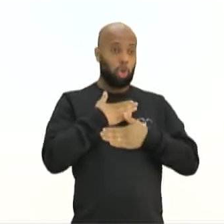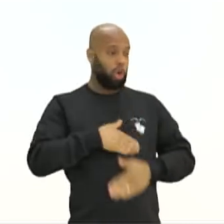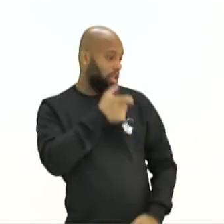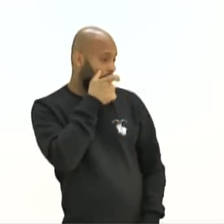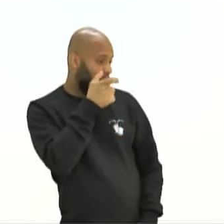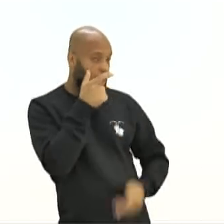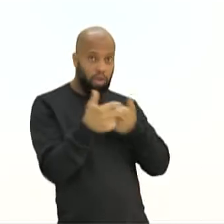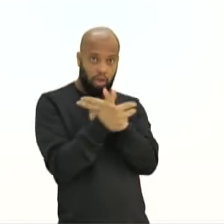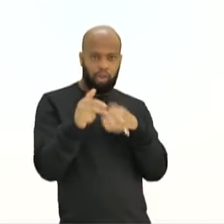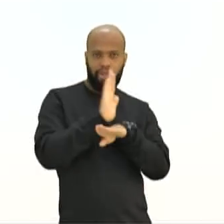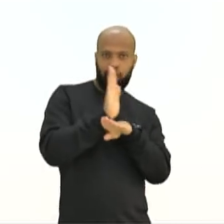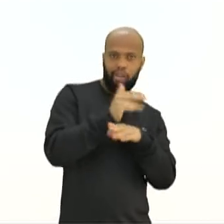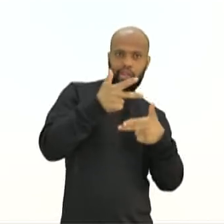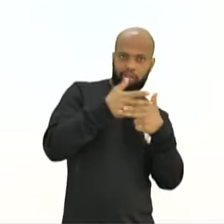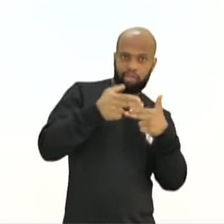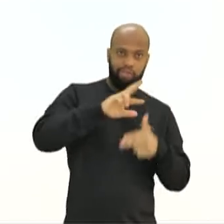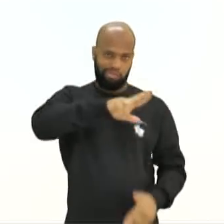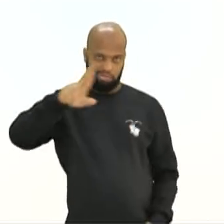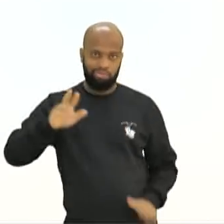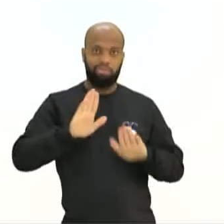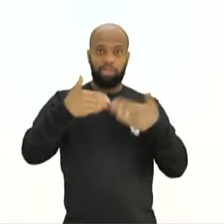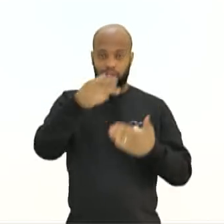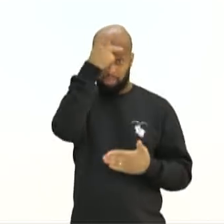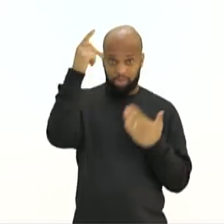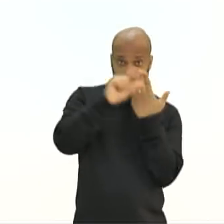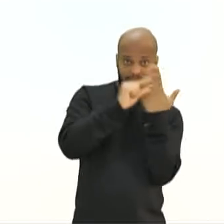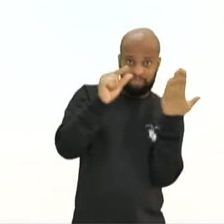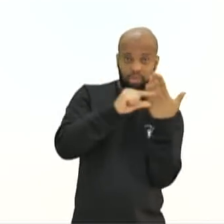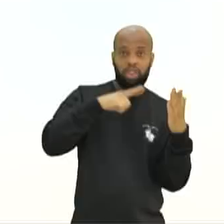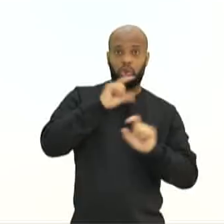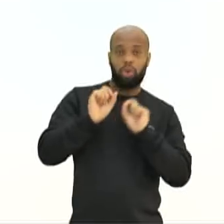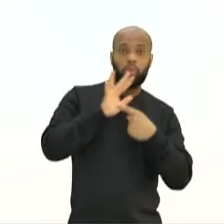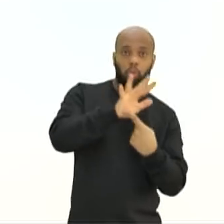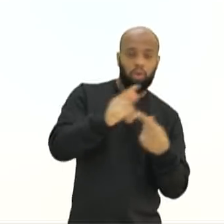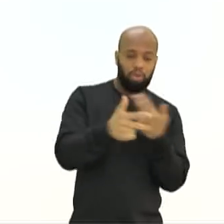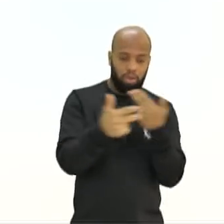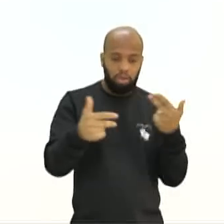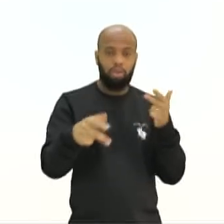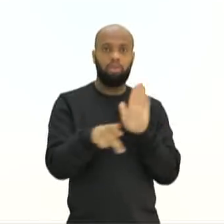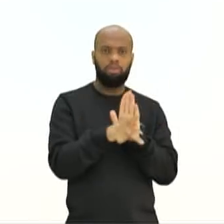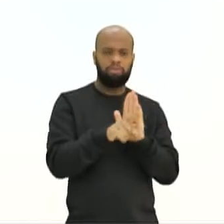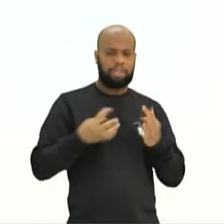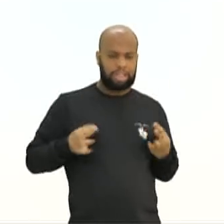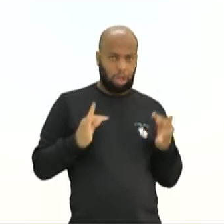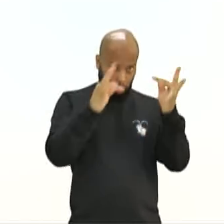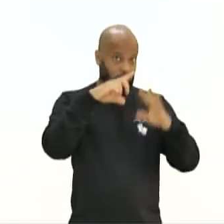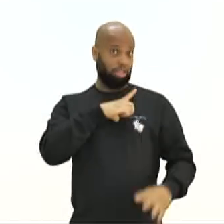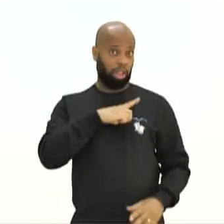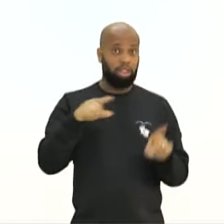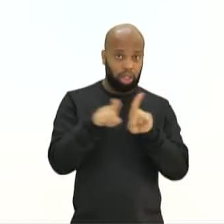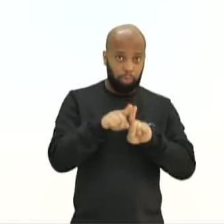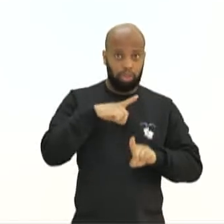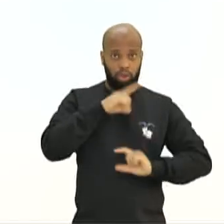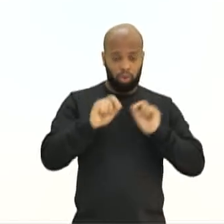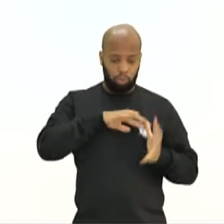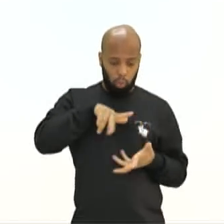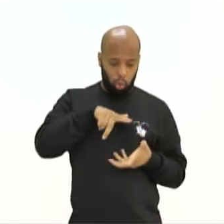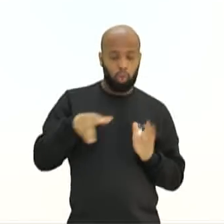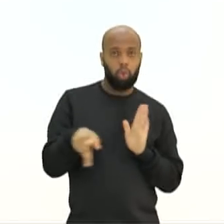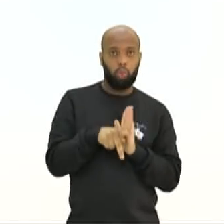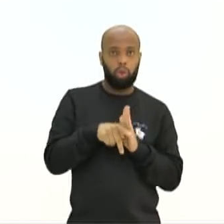O que nós vimos até agora? O autor da reportagem está trazendo coisas tanto da tecnologia como do mundo